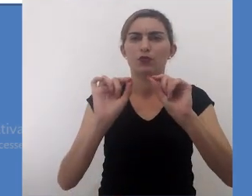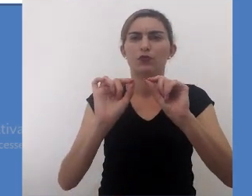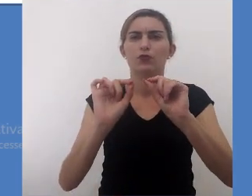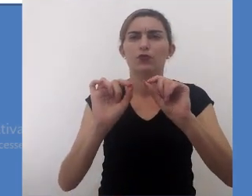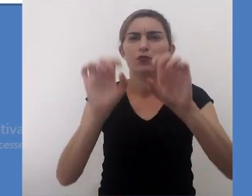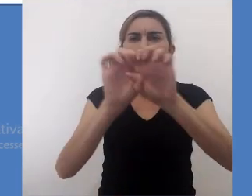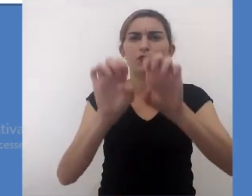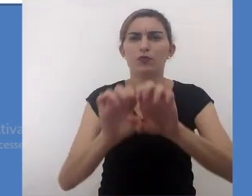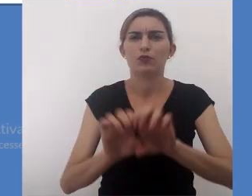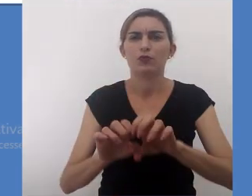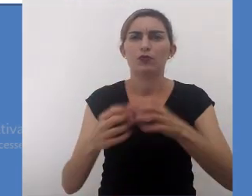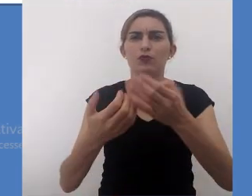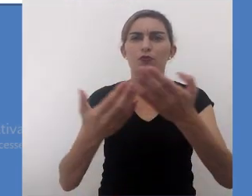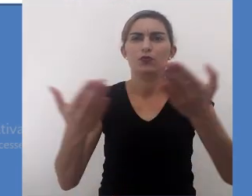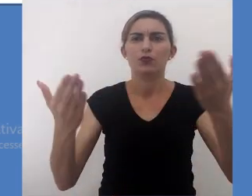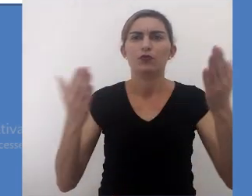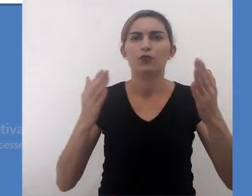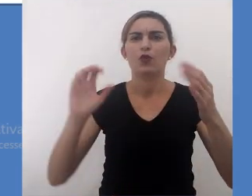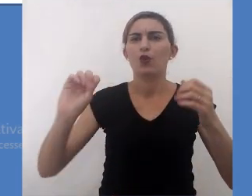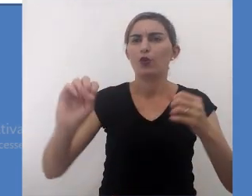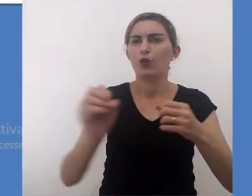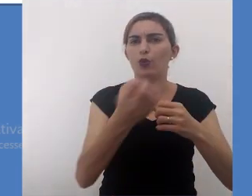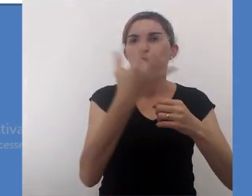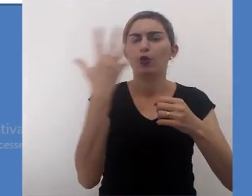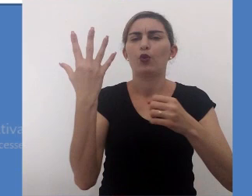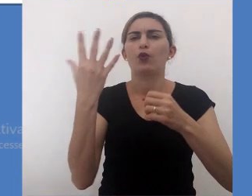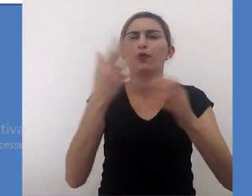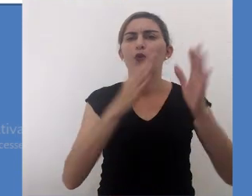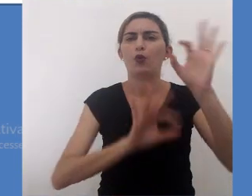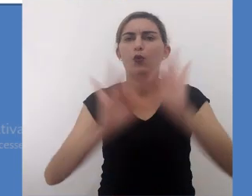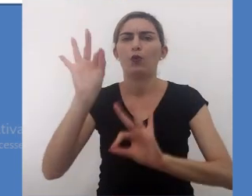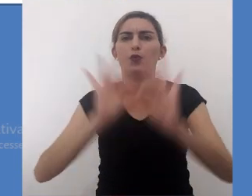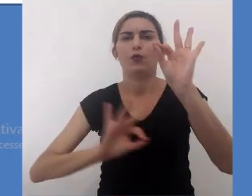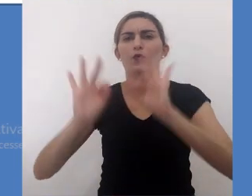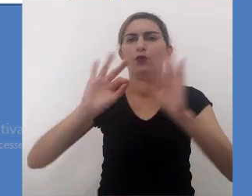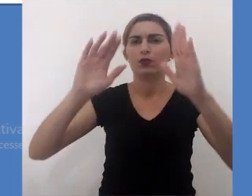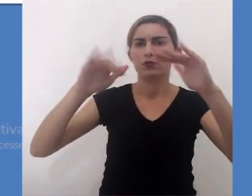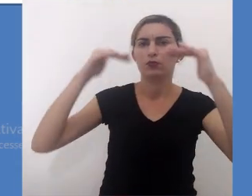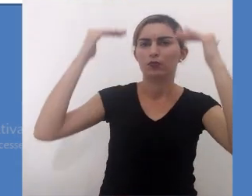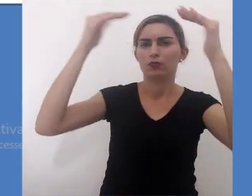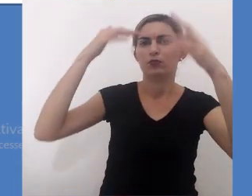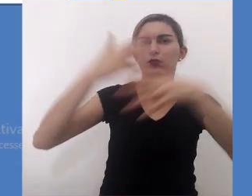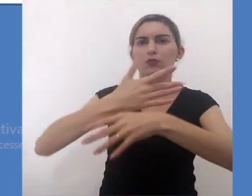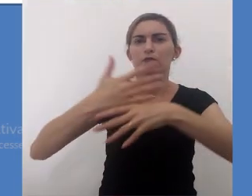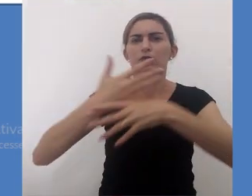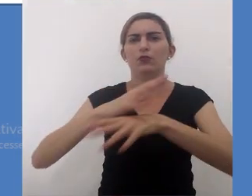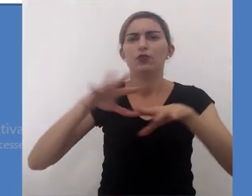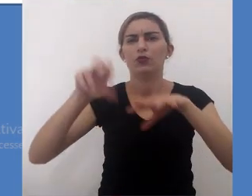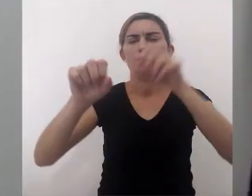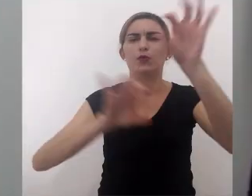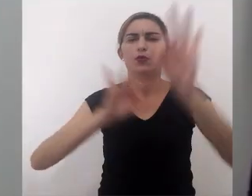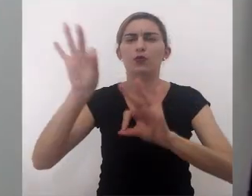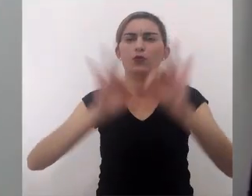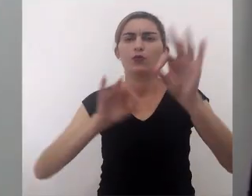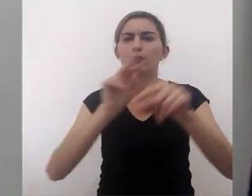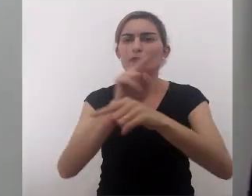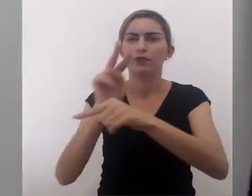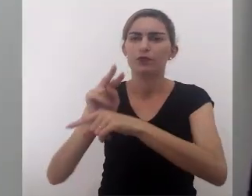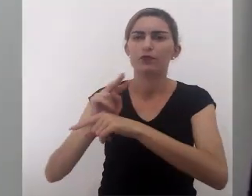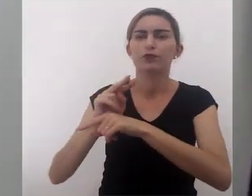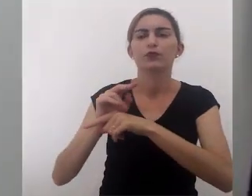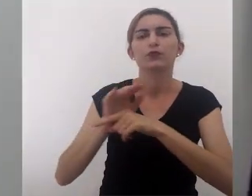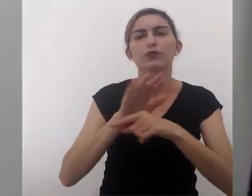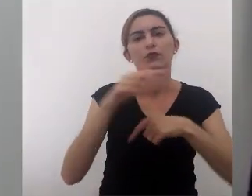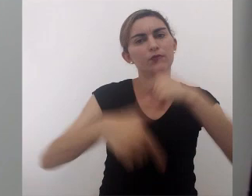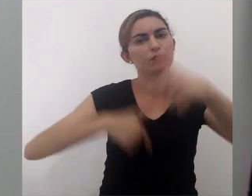prezados e minhas prezadas, uma nova organização de poder na cidade e tomou medidas em prol dos